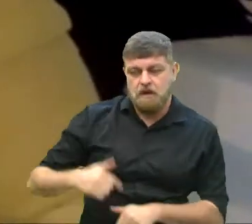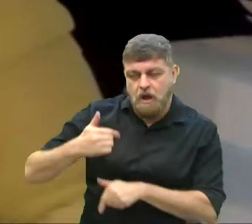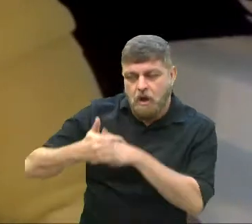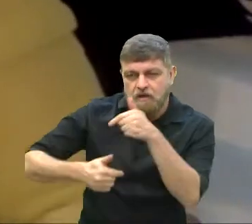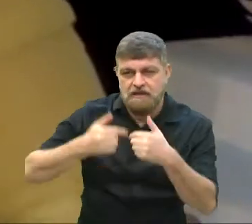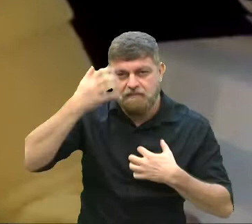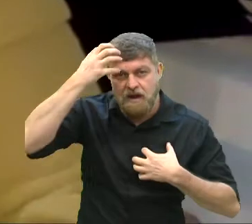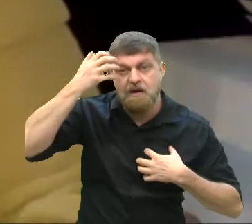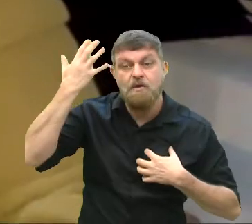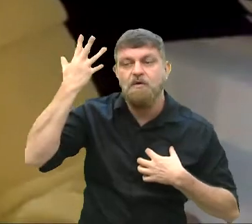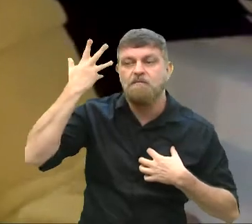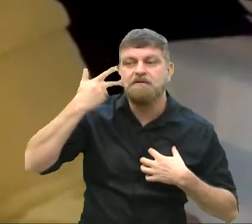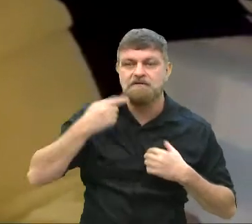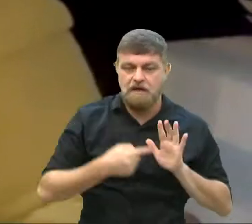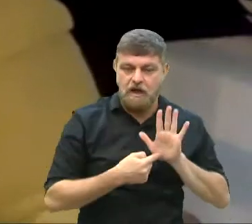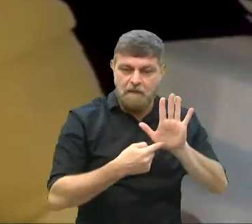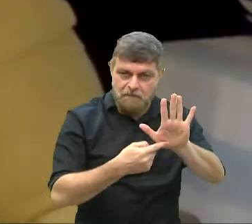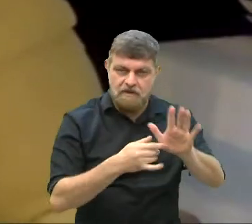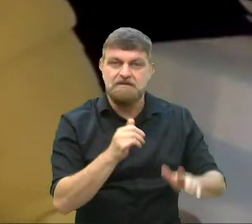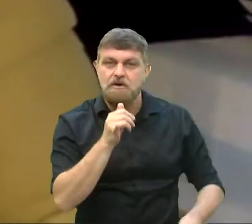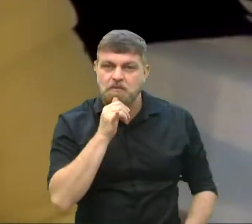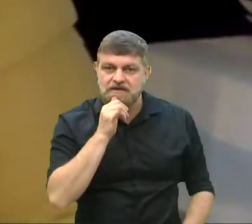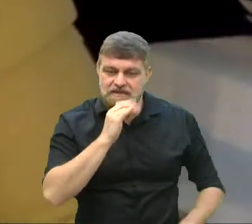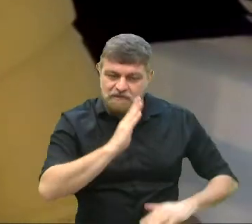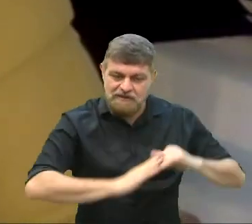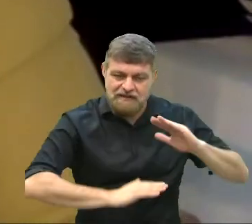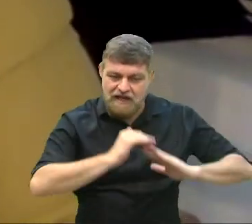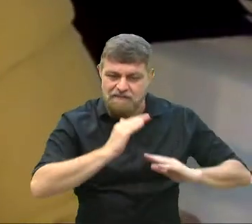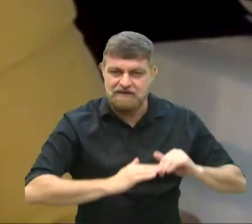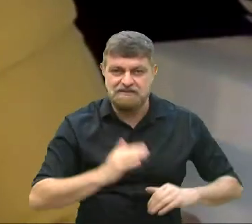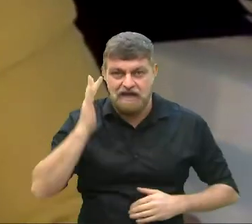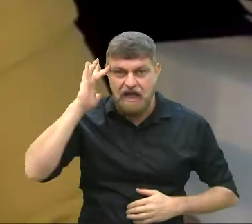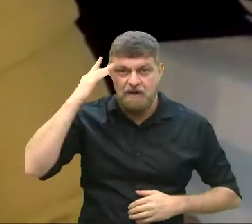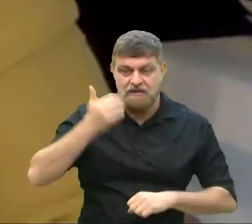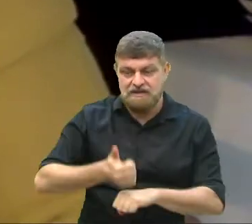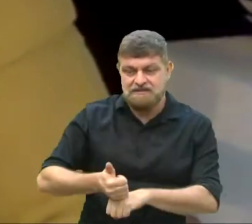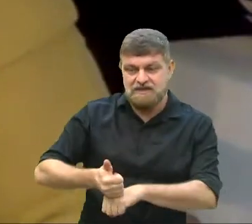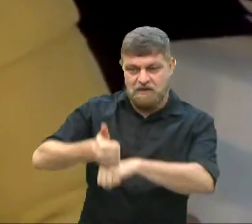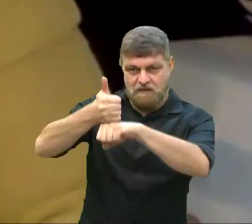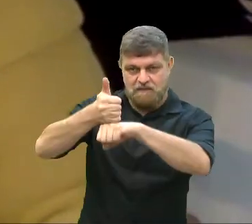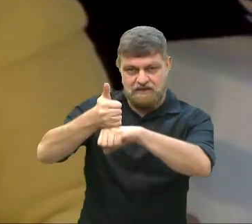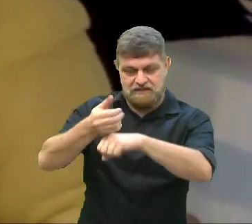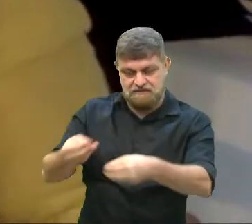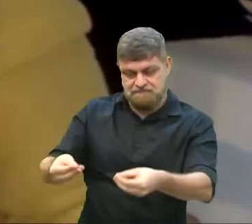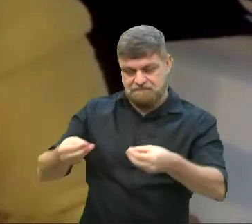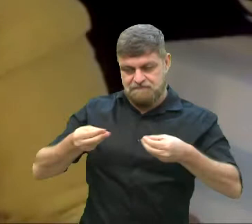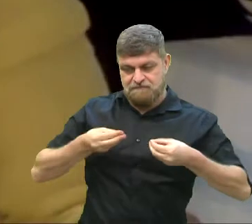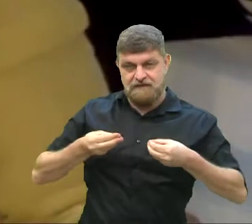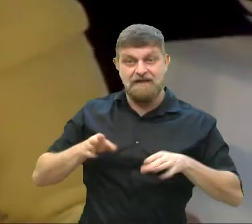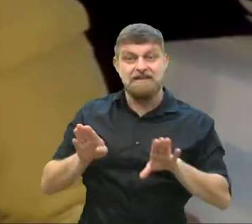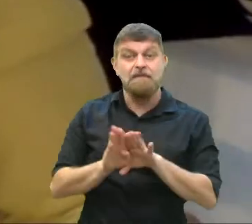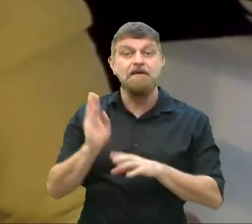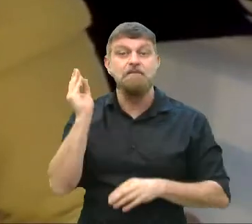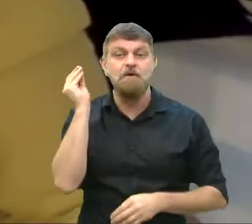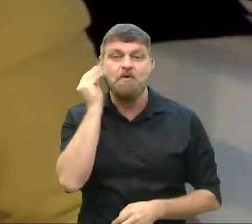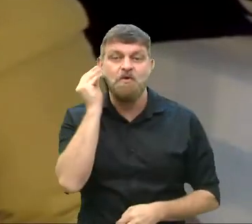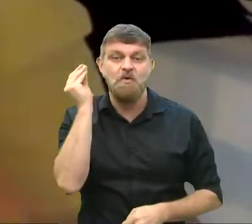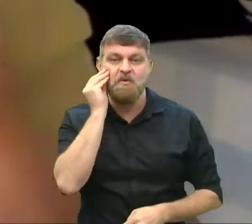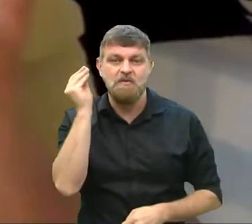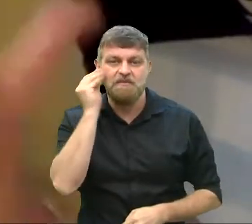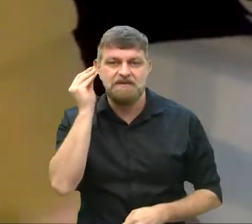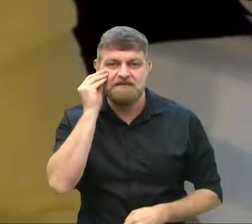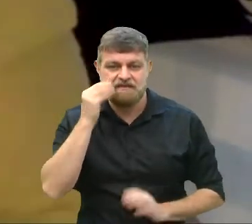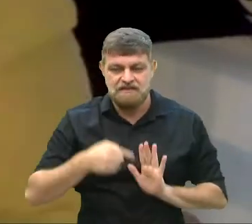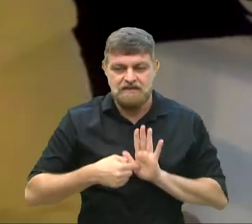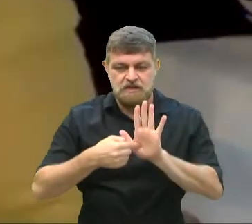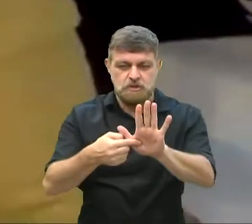do mico-leão-dourado é um exemplo disso, e eu acho que o prêmio Fred Packard também é uma oportunidade de